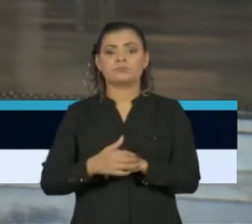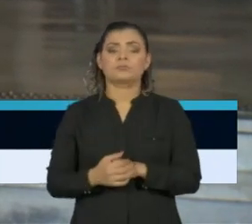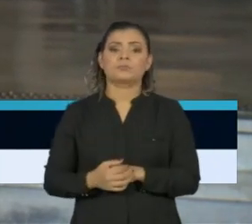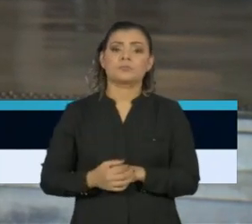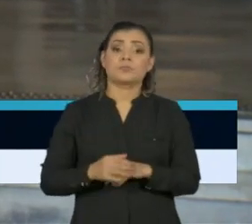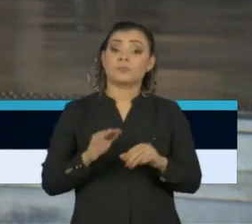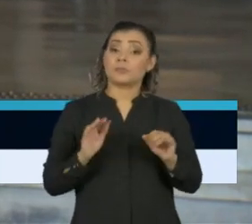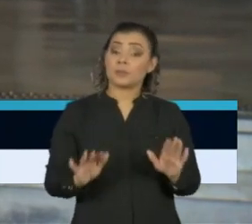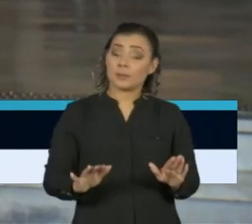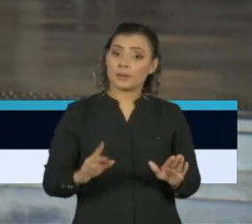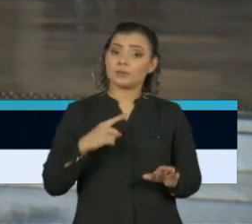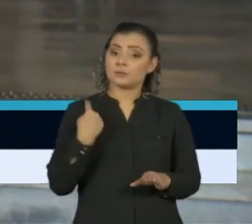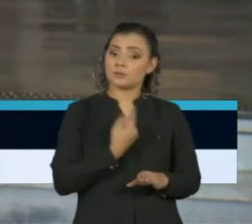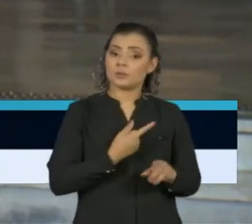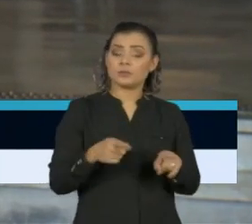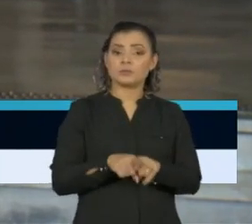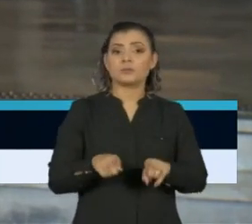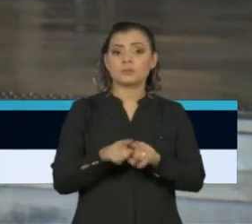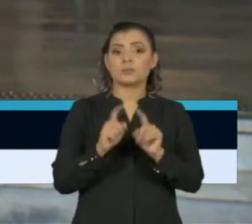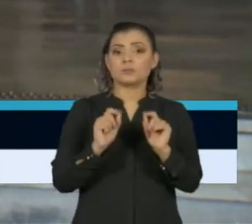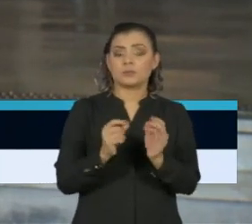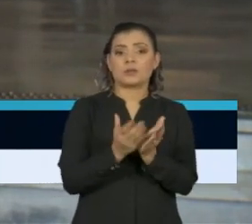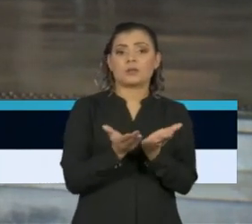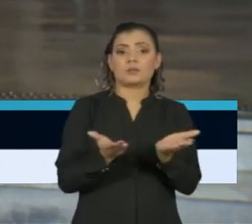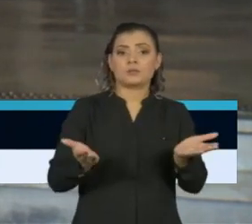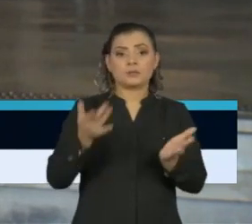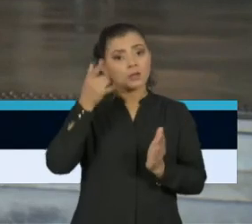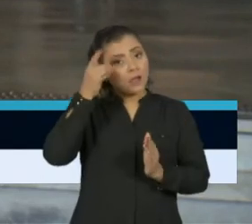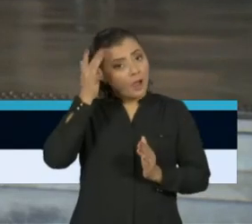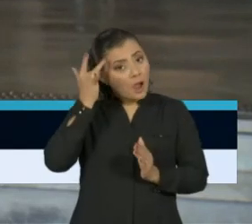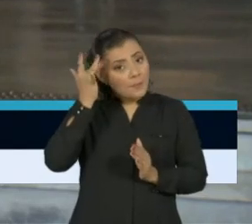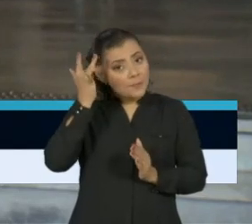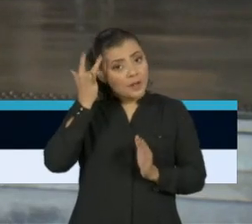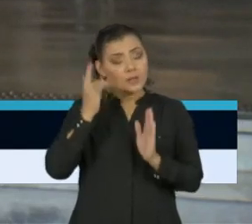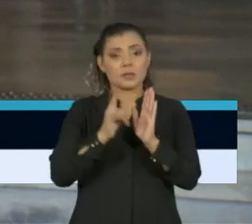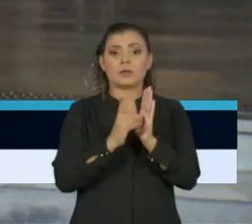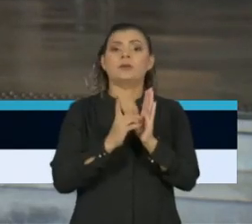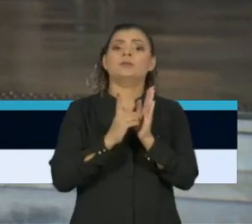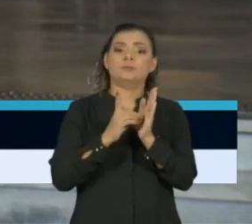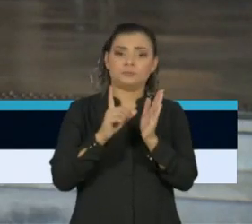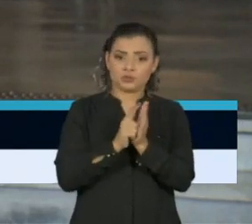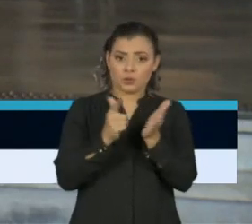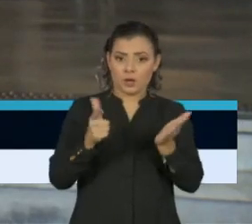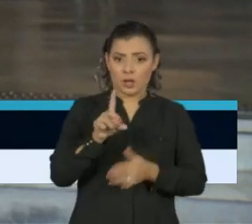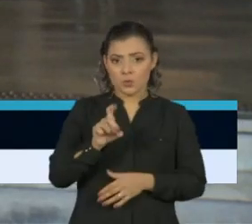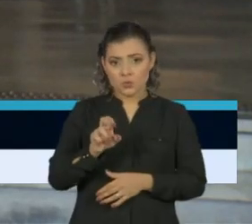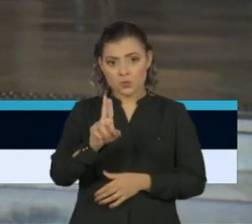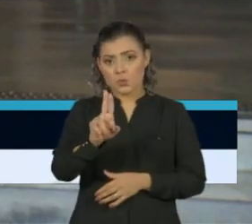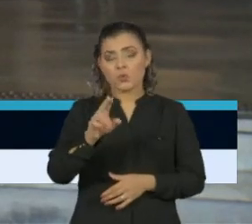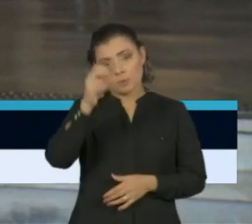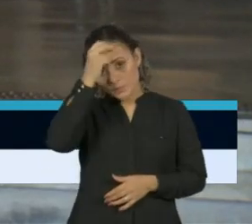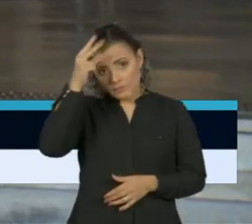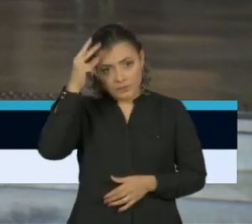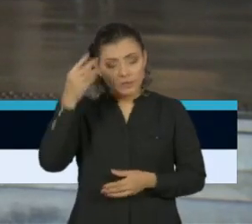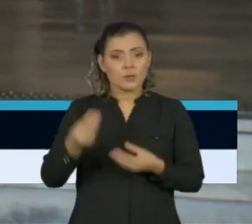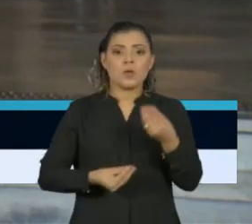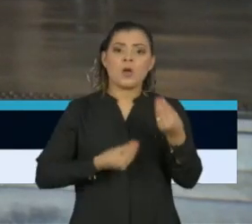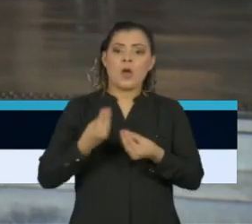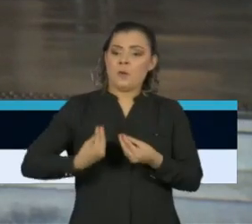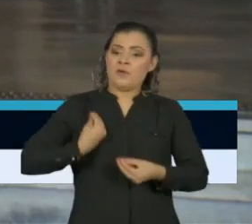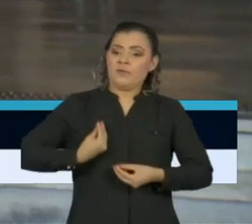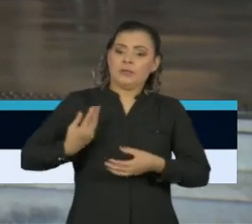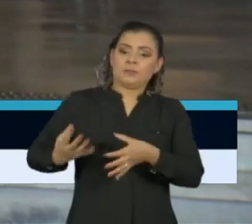forma, vamos lançar um edital amanhã, no Diário Oficial do município, do programa Cozinhando pela